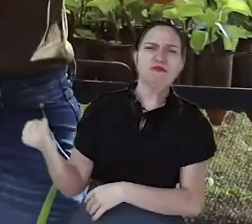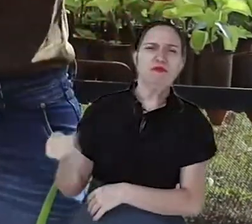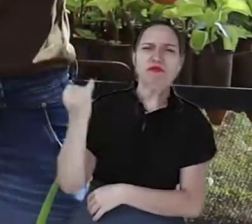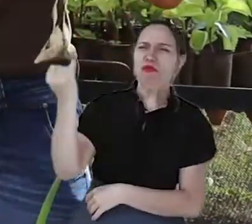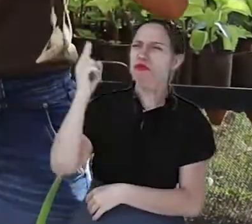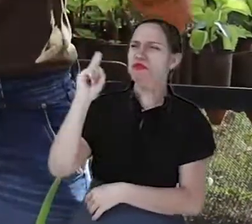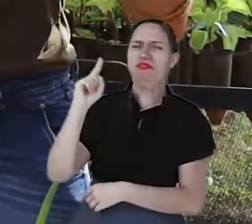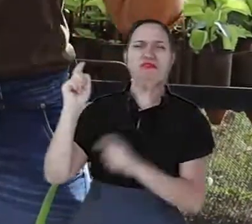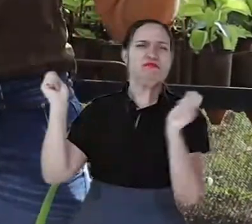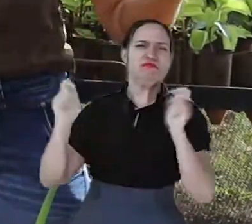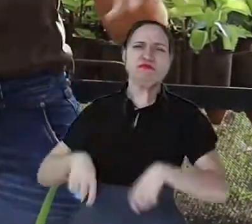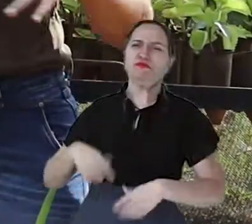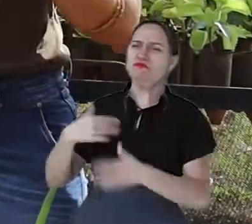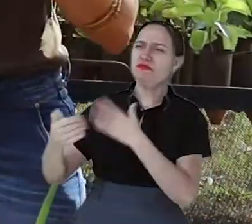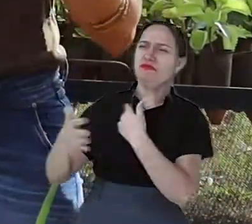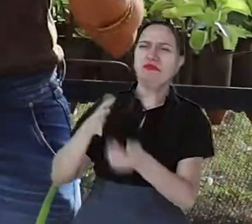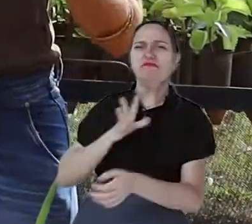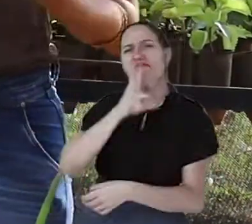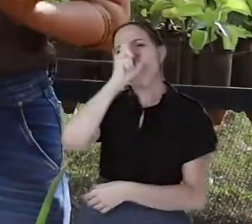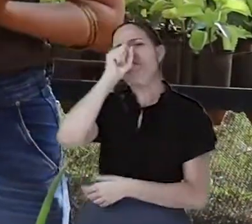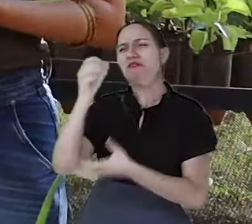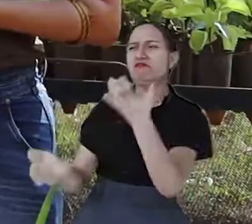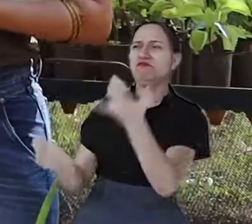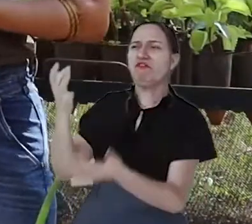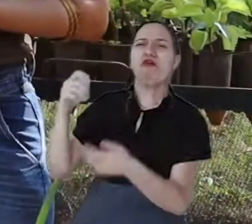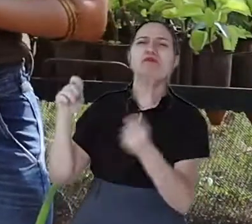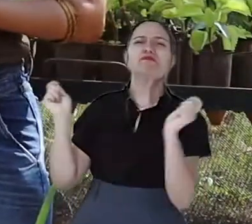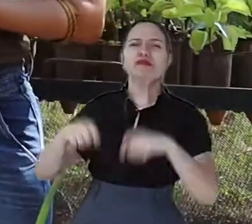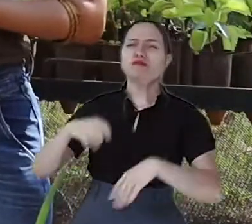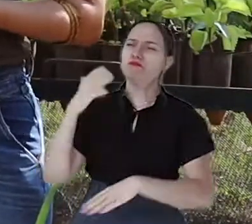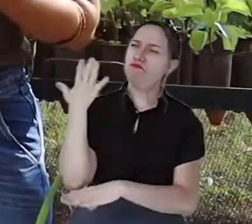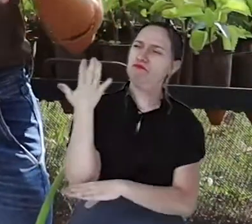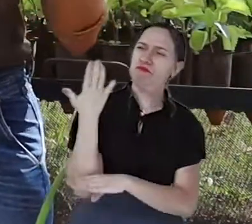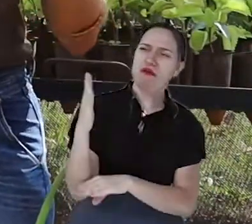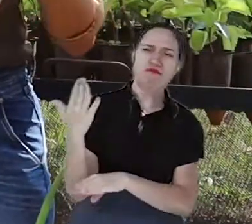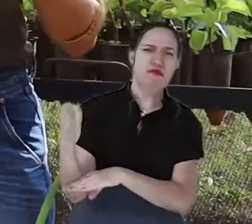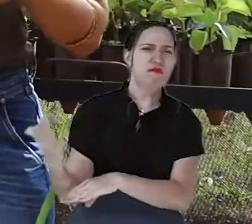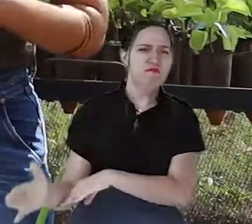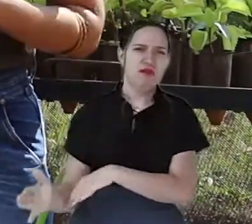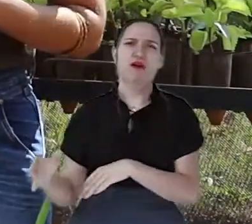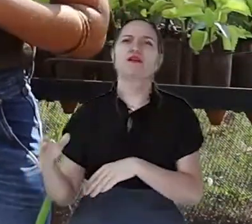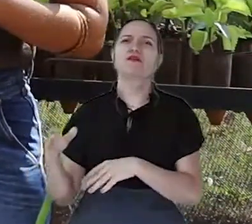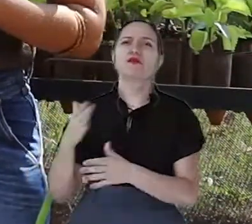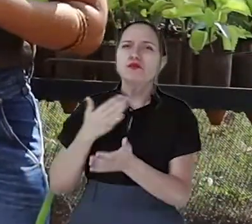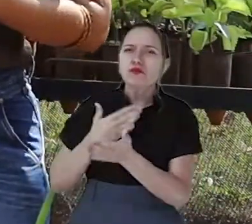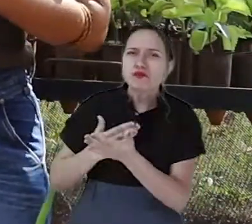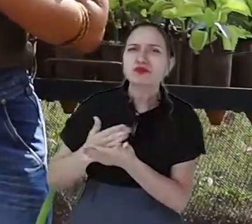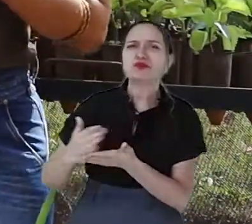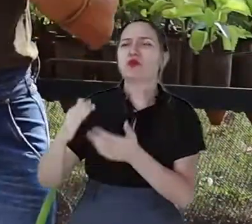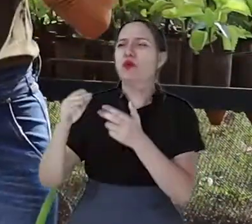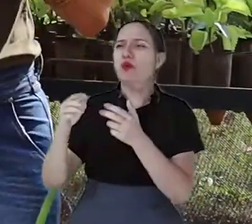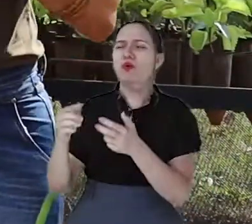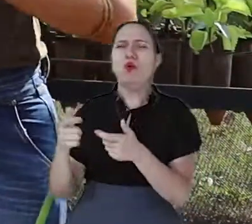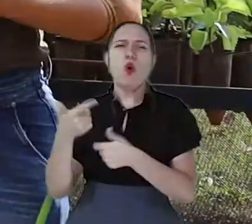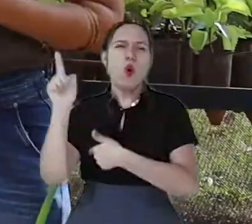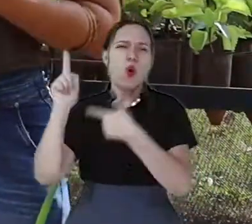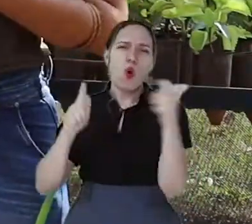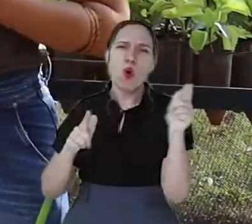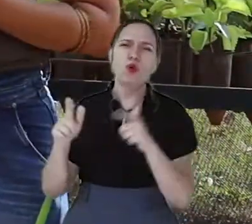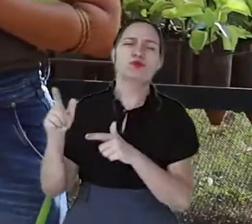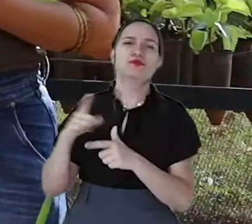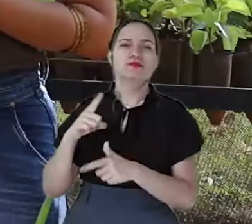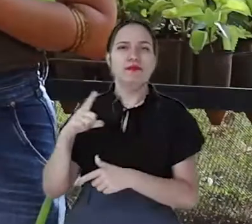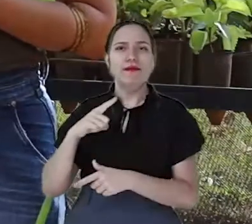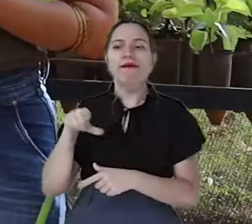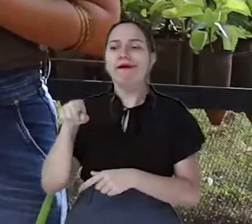vamos incentivar a agricultura, a monocultura, e com isso o solo foi se empobrecendo, e hoje a gente tem uma série de